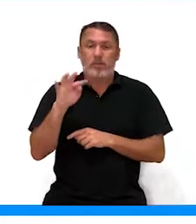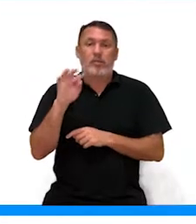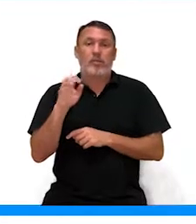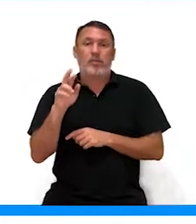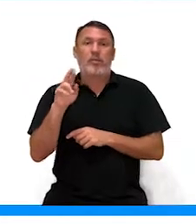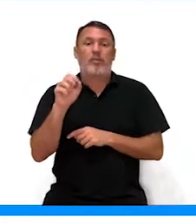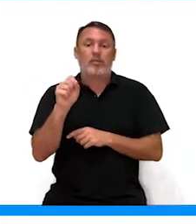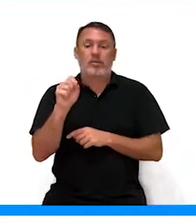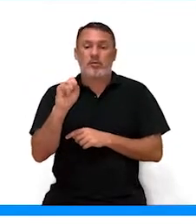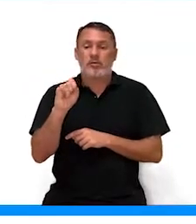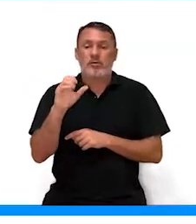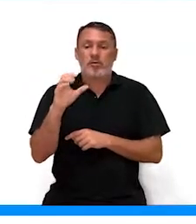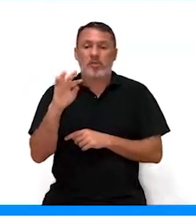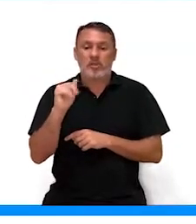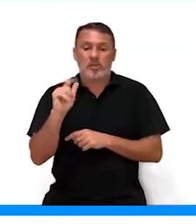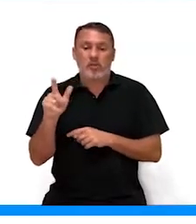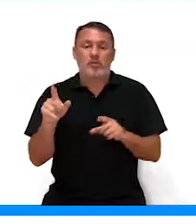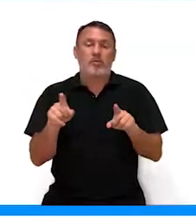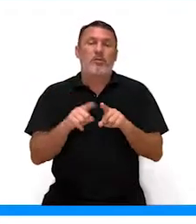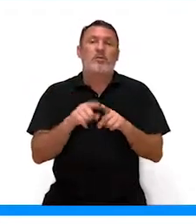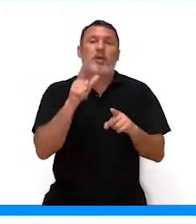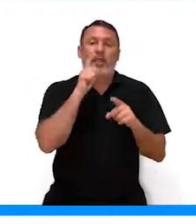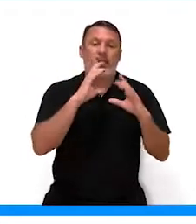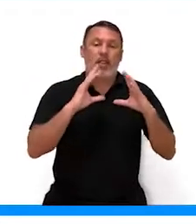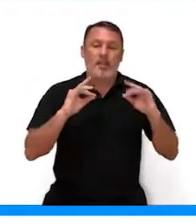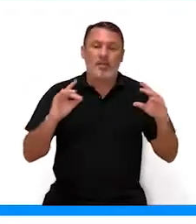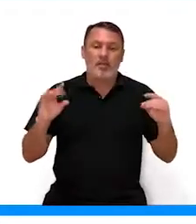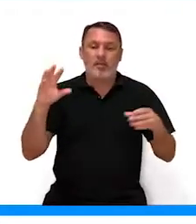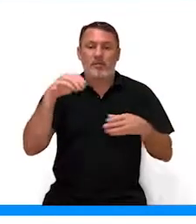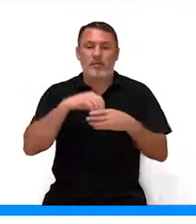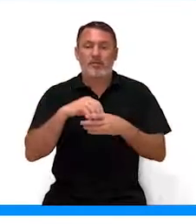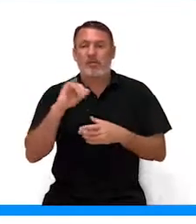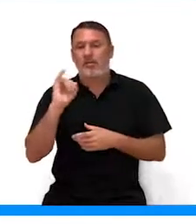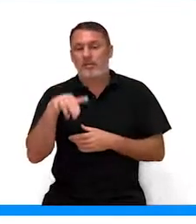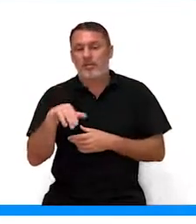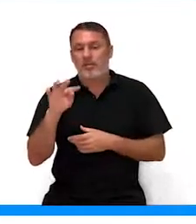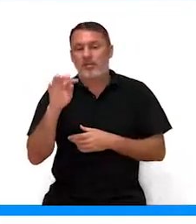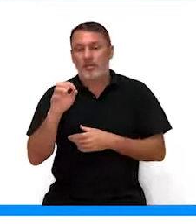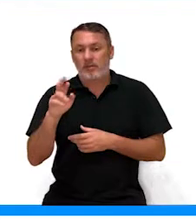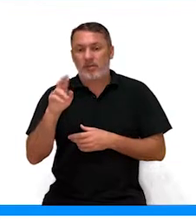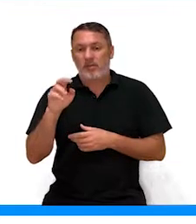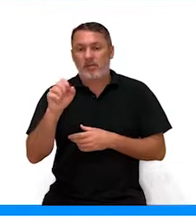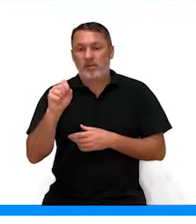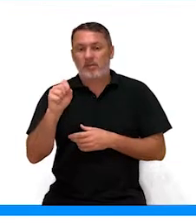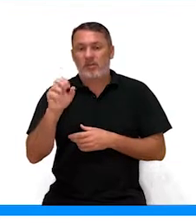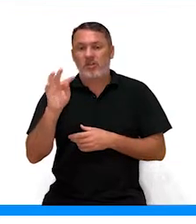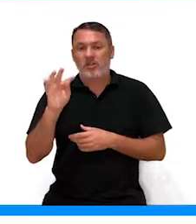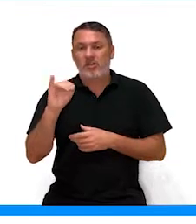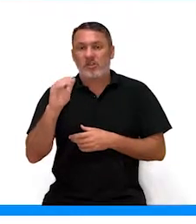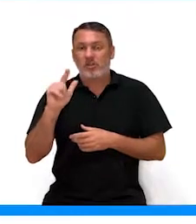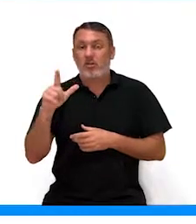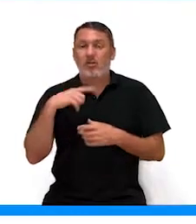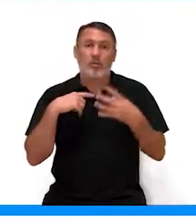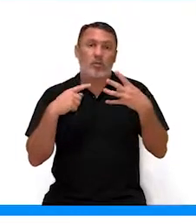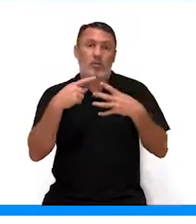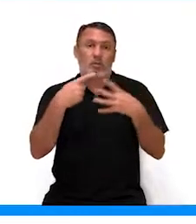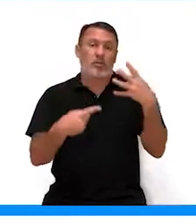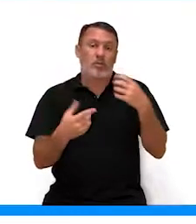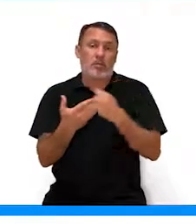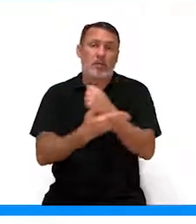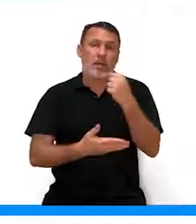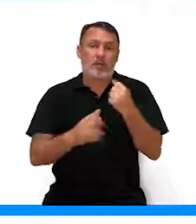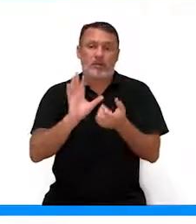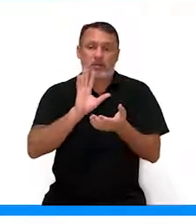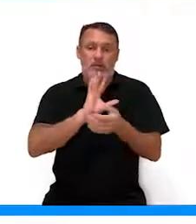a gente vai ter substância intersticial e líquido intersticial compondo. Então, a gente vai ter 4